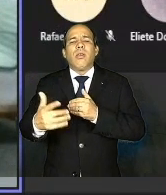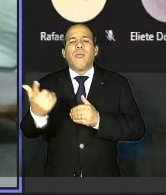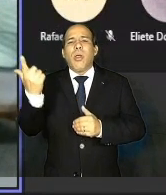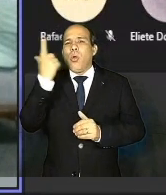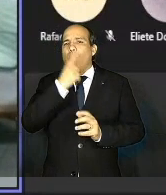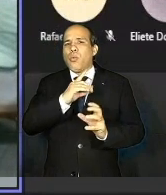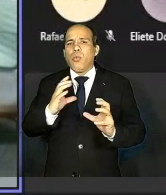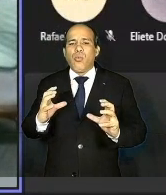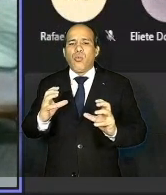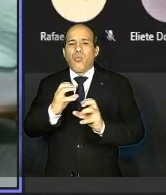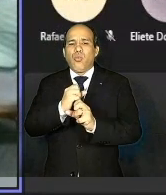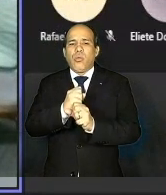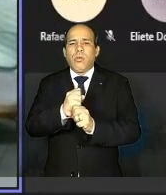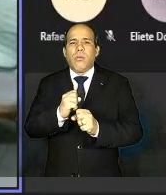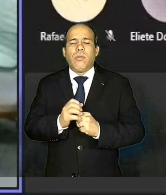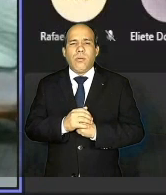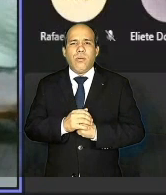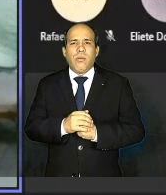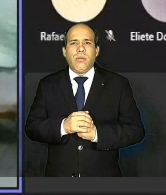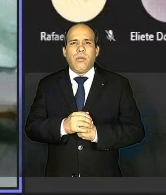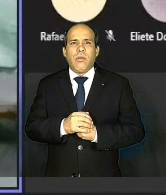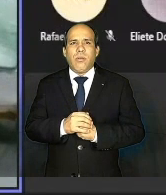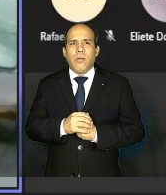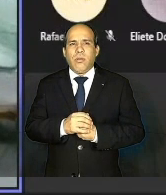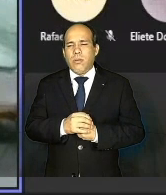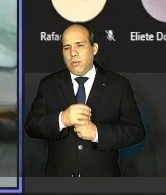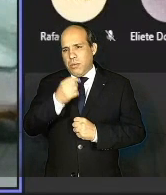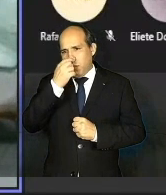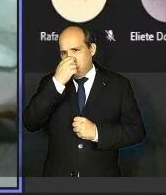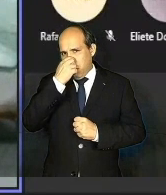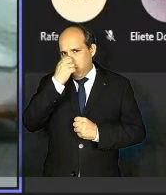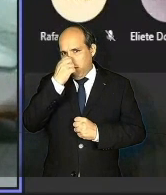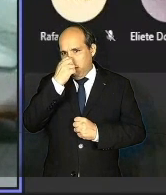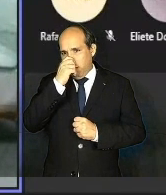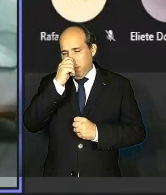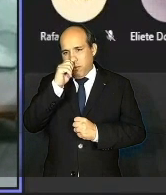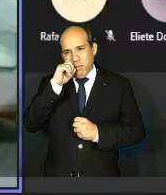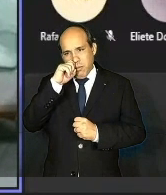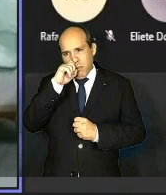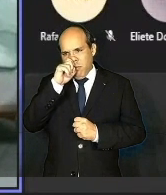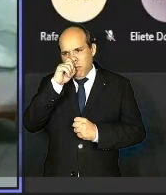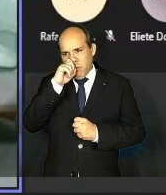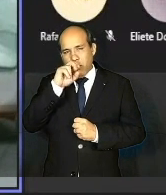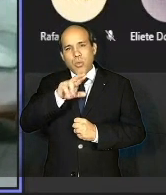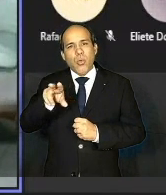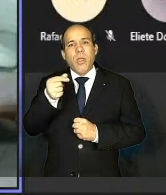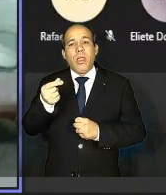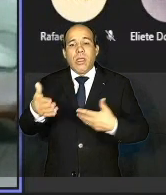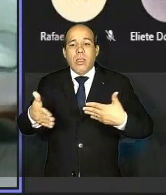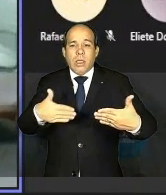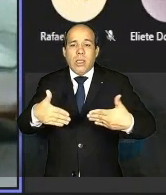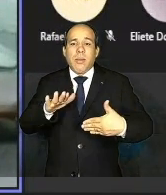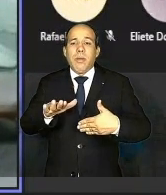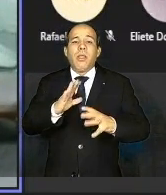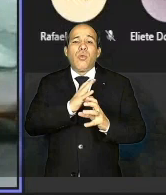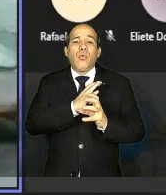inteira para quem sabe, juntar, né? Não estou falando para